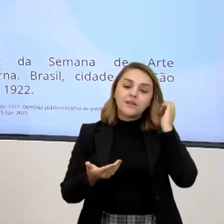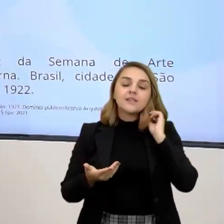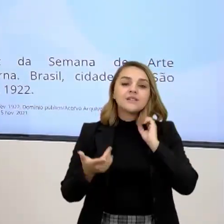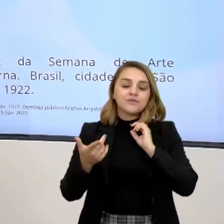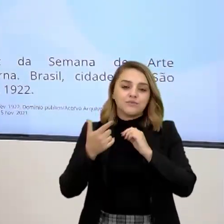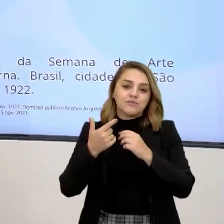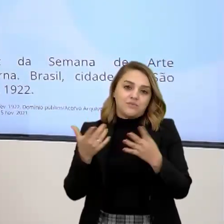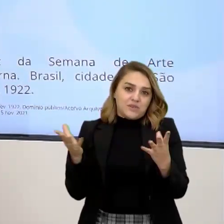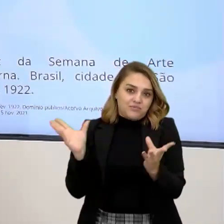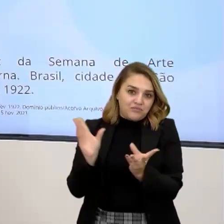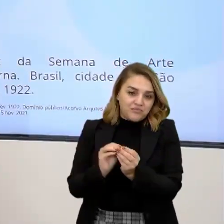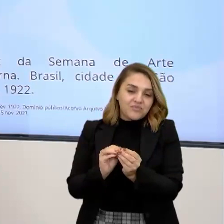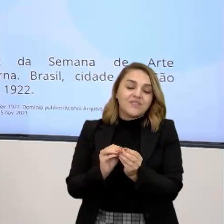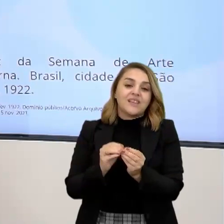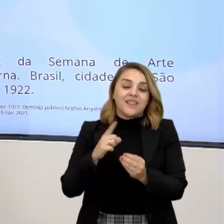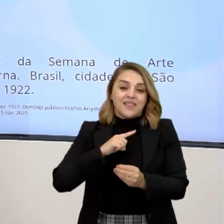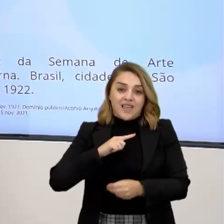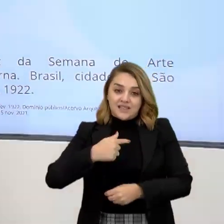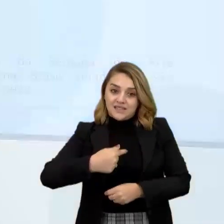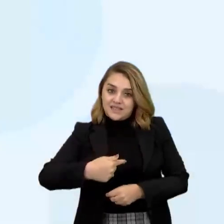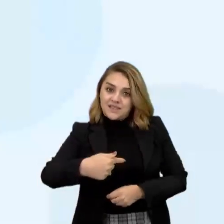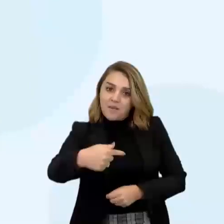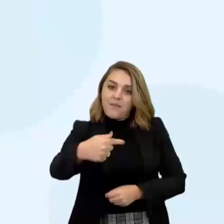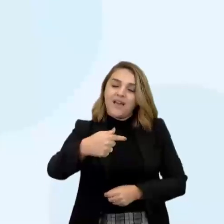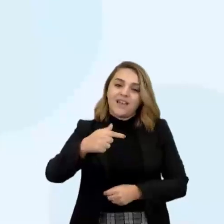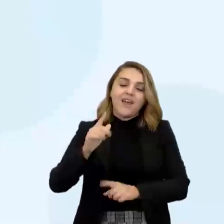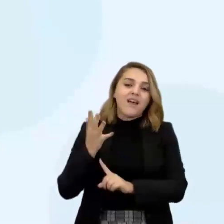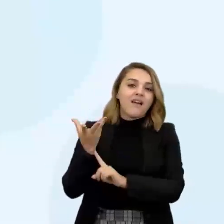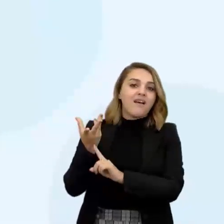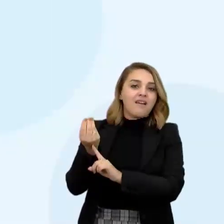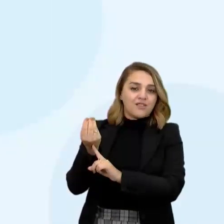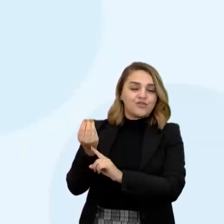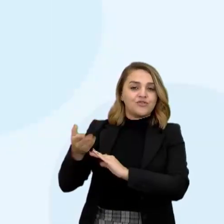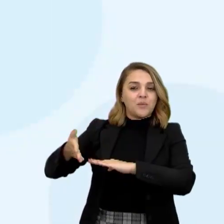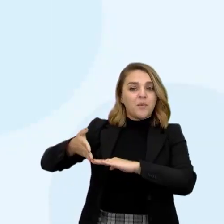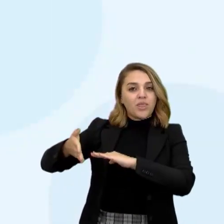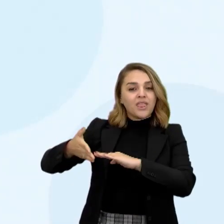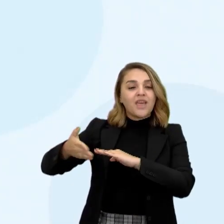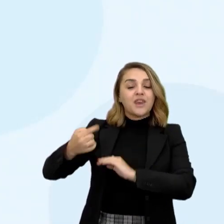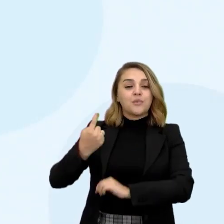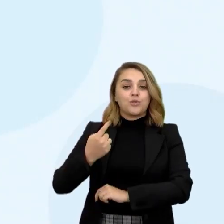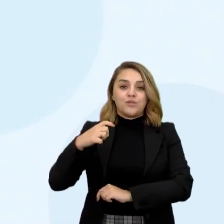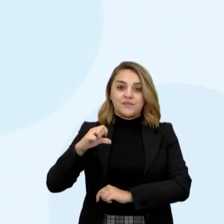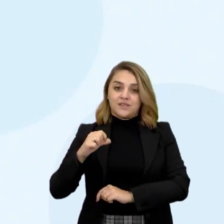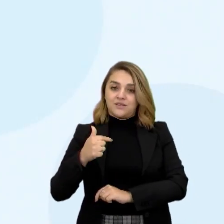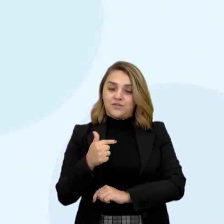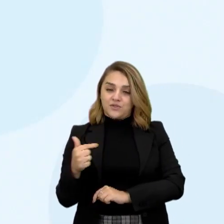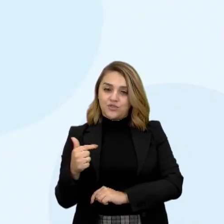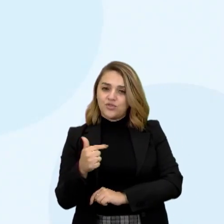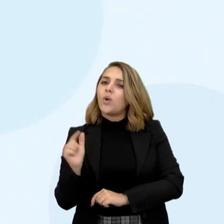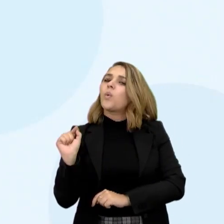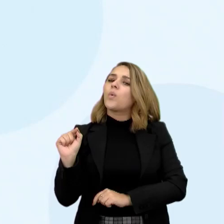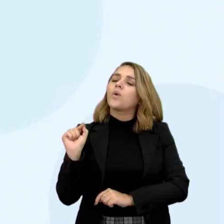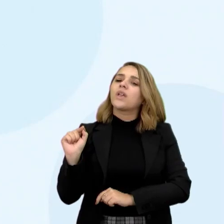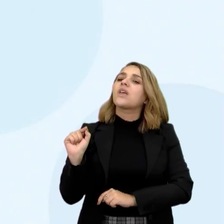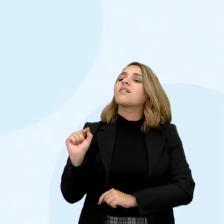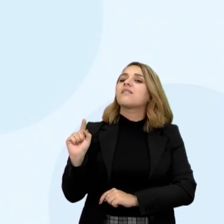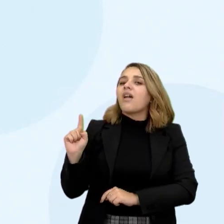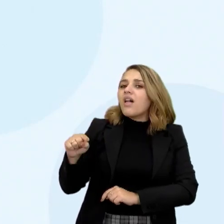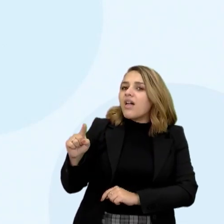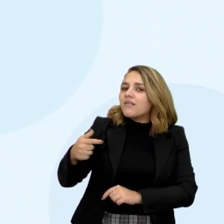toda, existiu a Semana de Arte Moderna de 22. O que foi a Semana de Arte Moderna